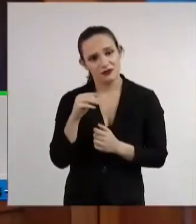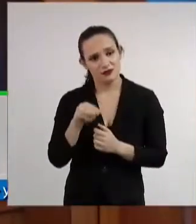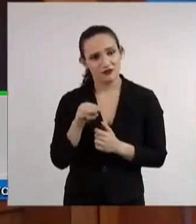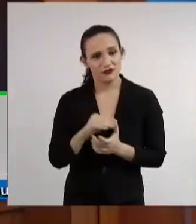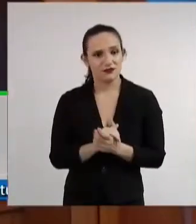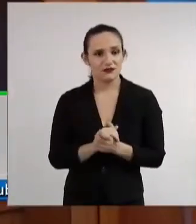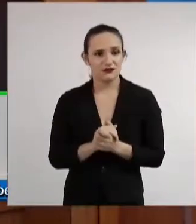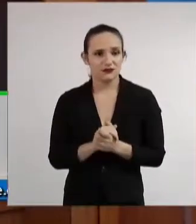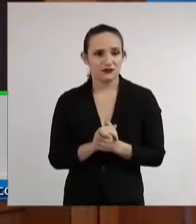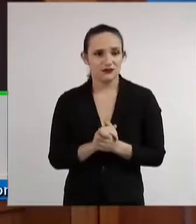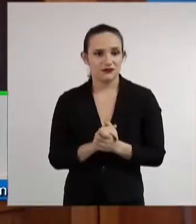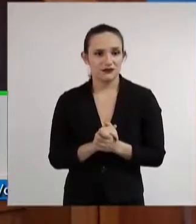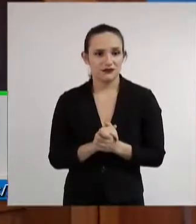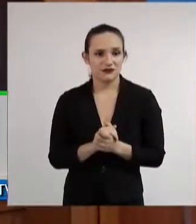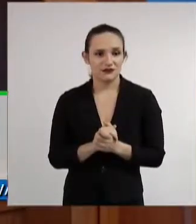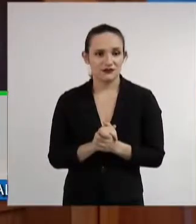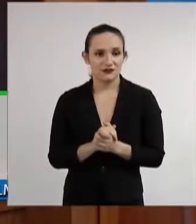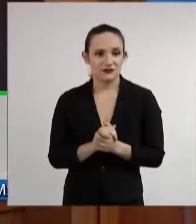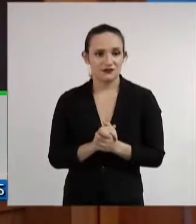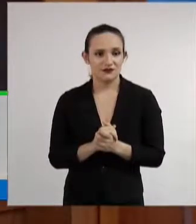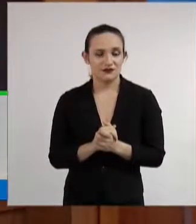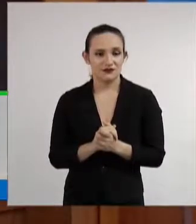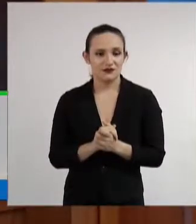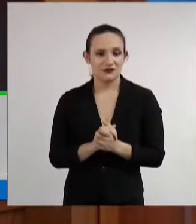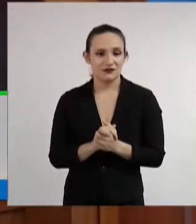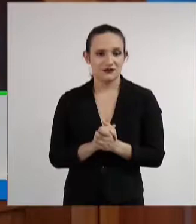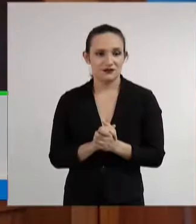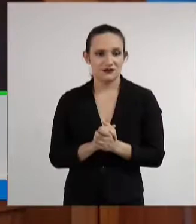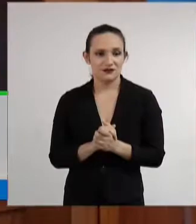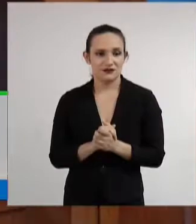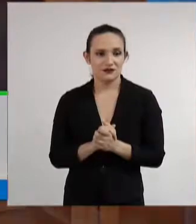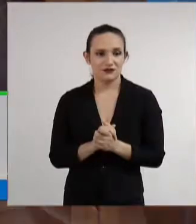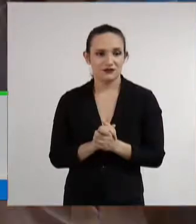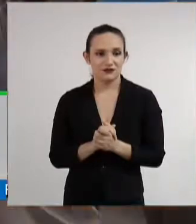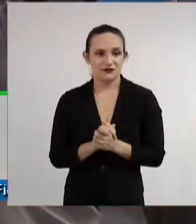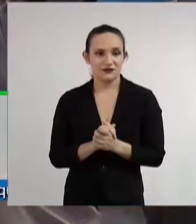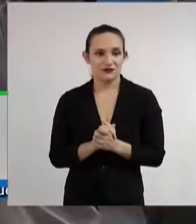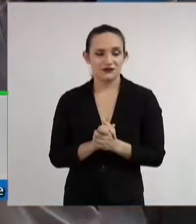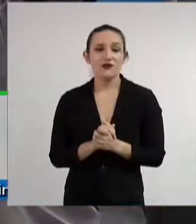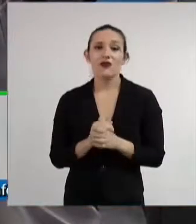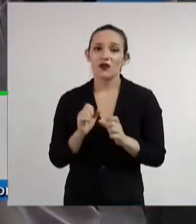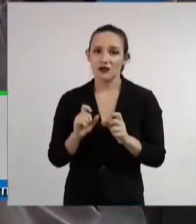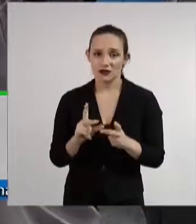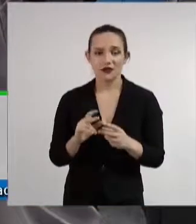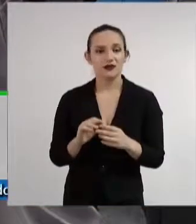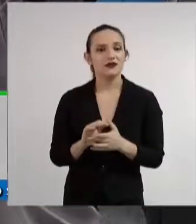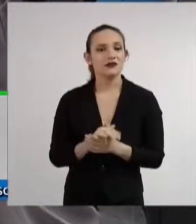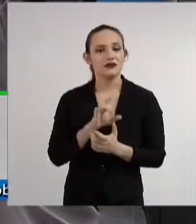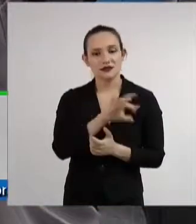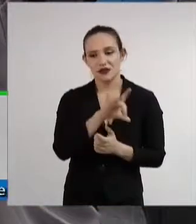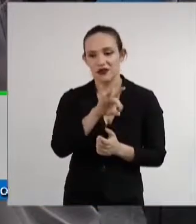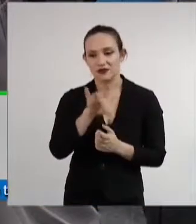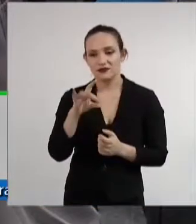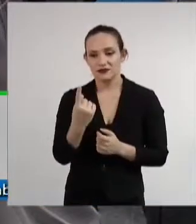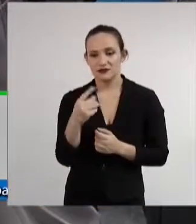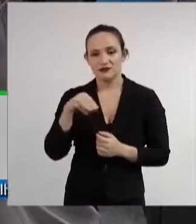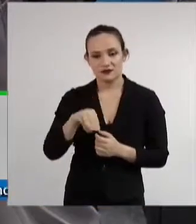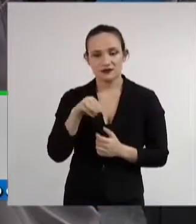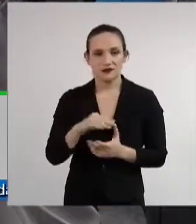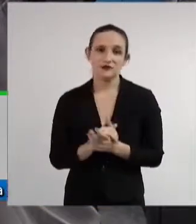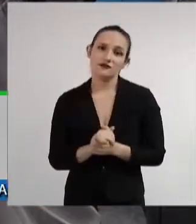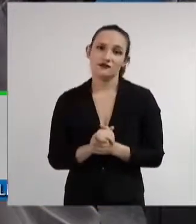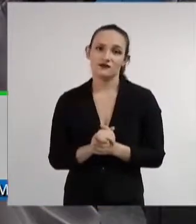para cada um. Vossa Excelência concede 1 minuto a cada um dos parlamentares que querem fazer os seus aportes.